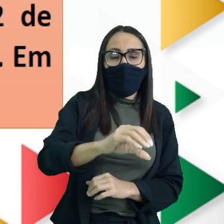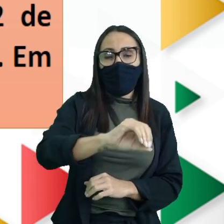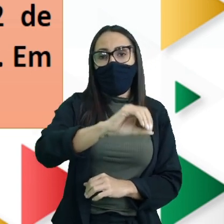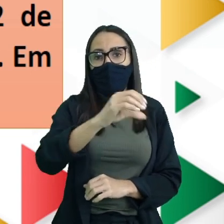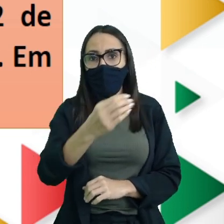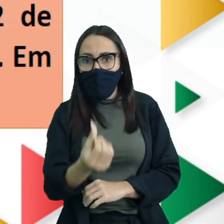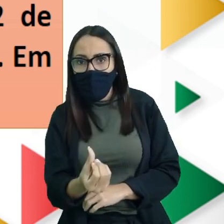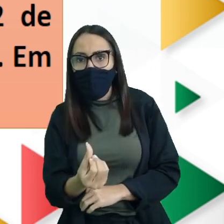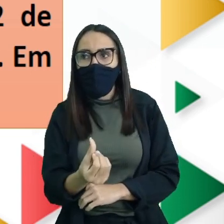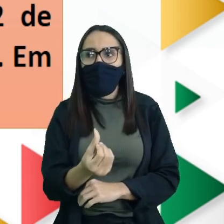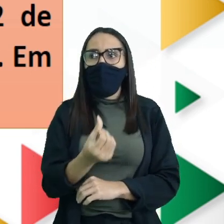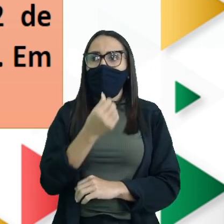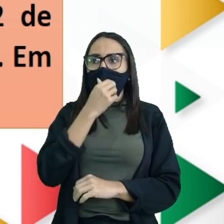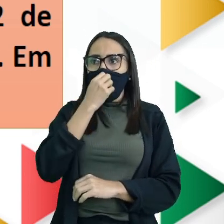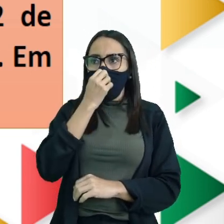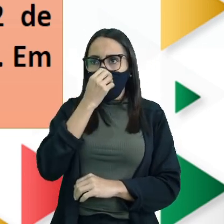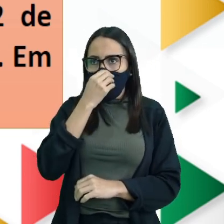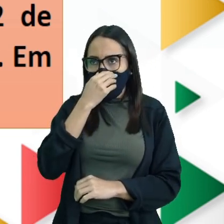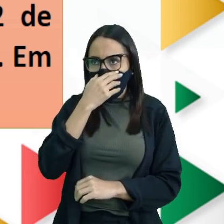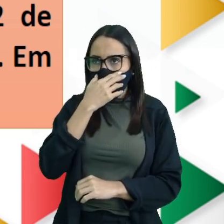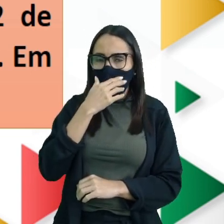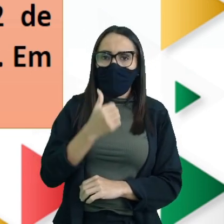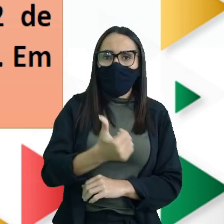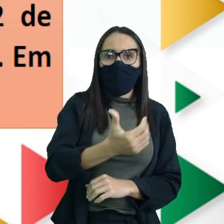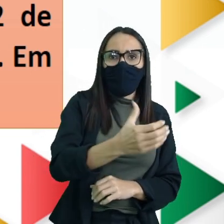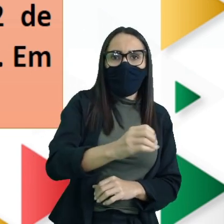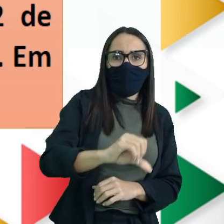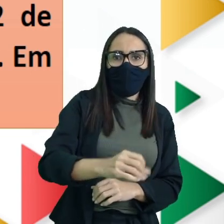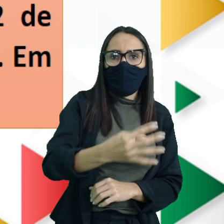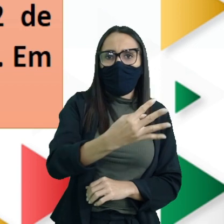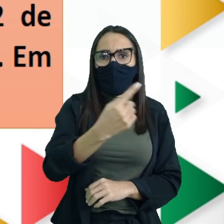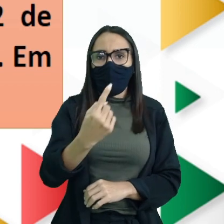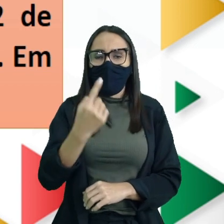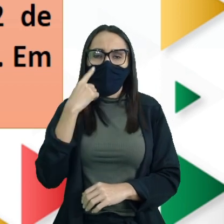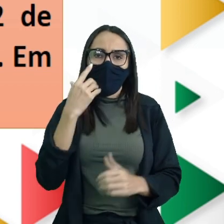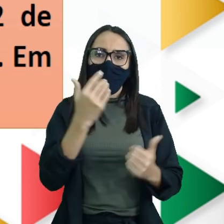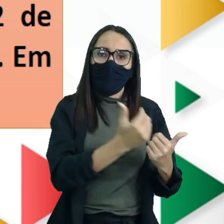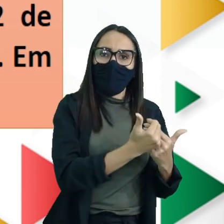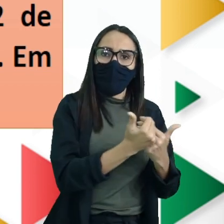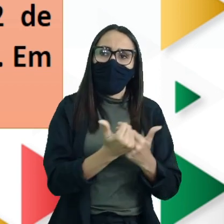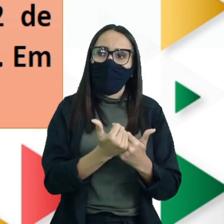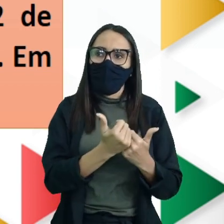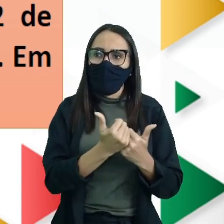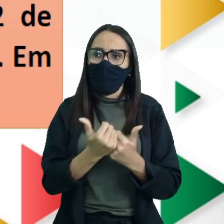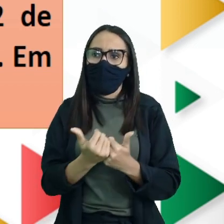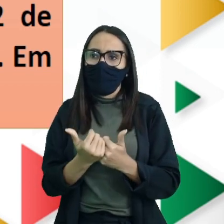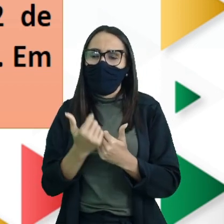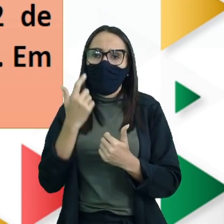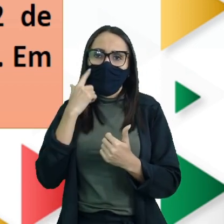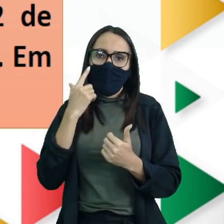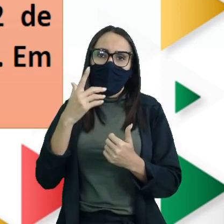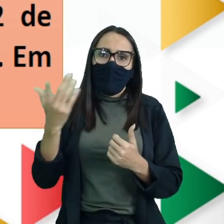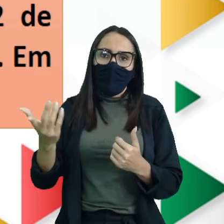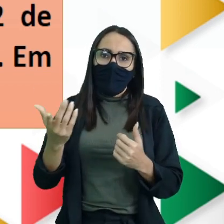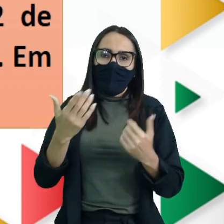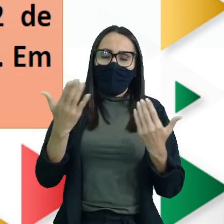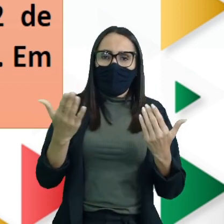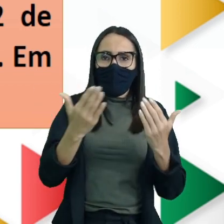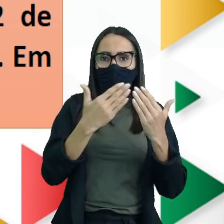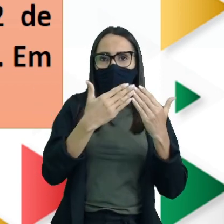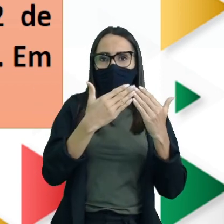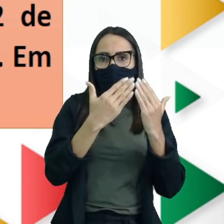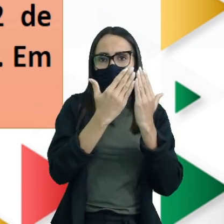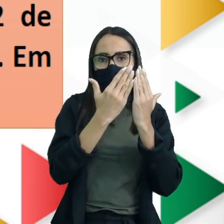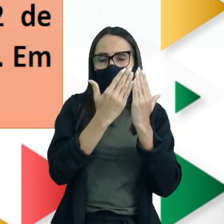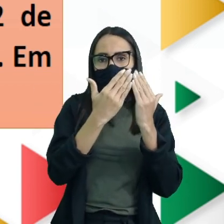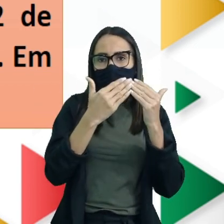1906. Em 1941 foram substituídas venezianas. Venezianas são aquelas janelinhas que abrem e fecham na